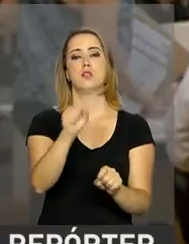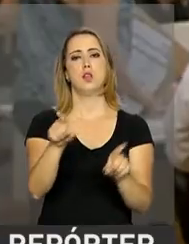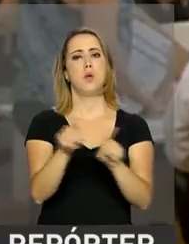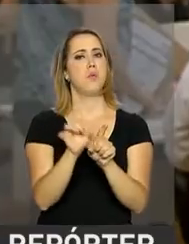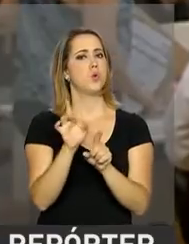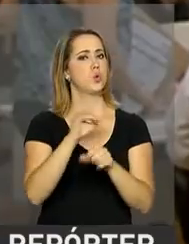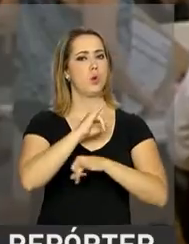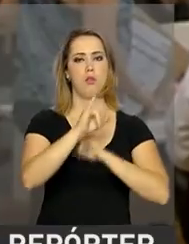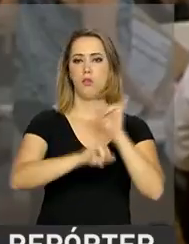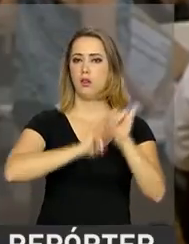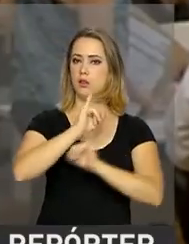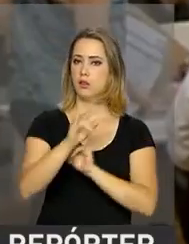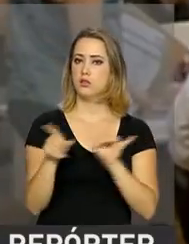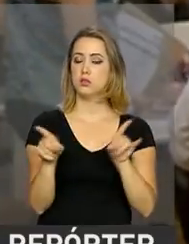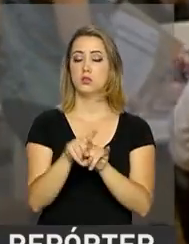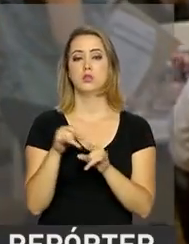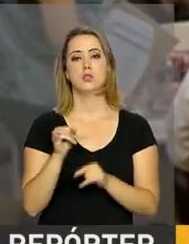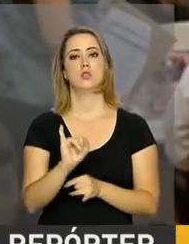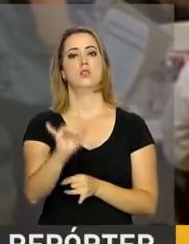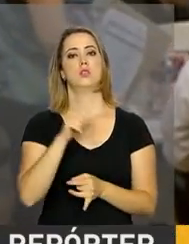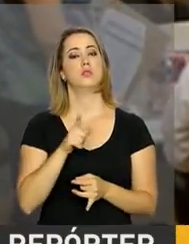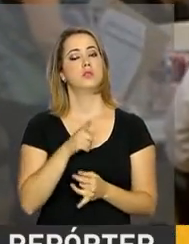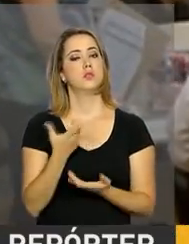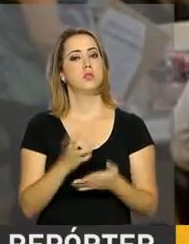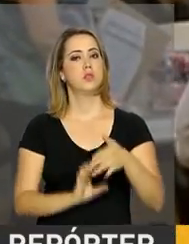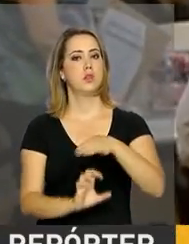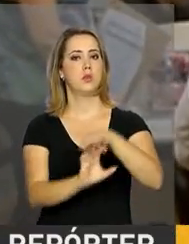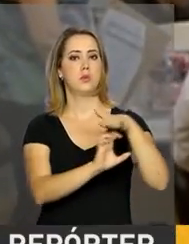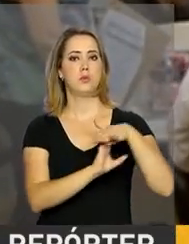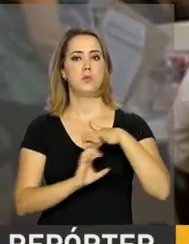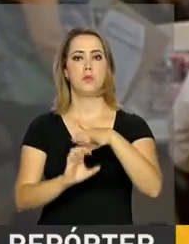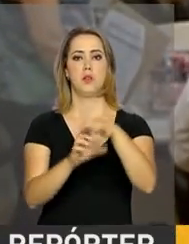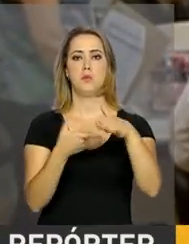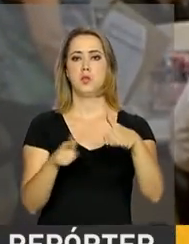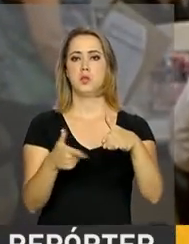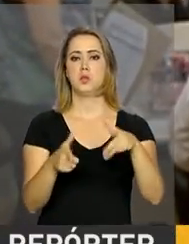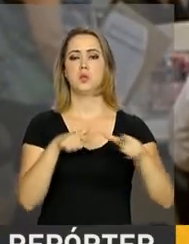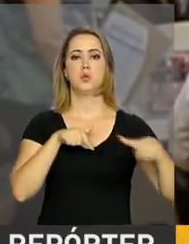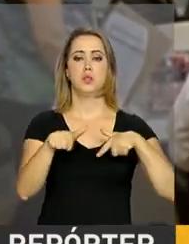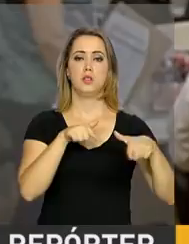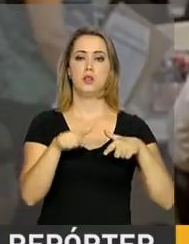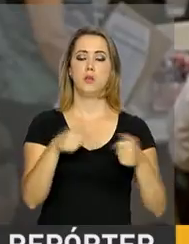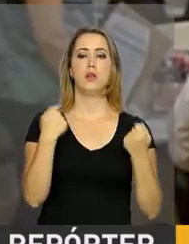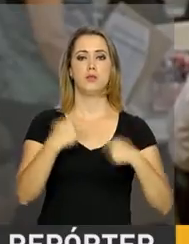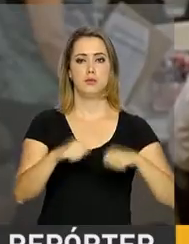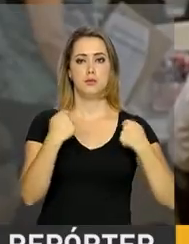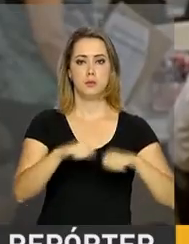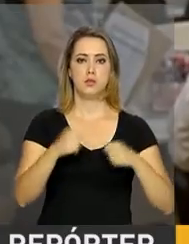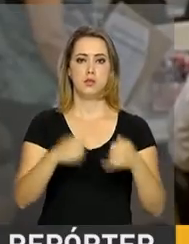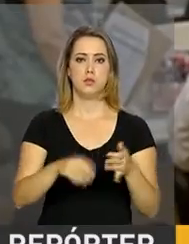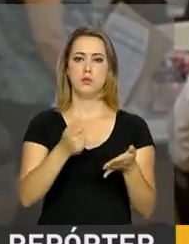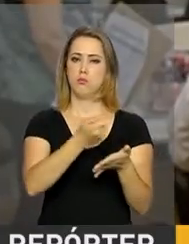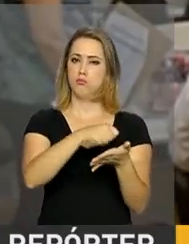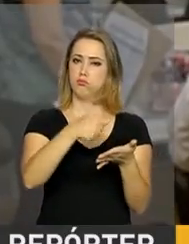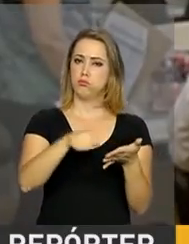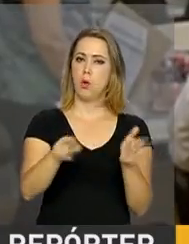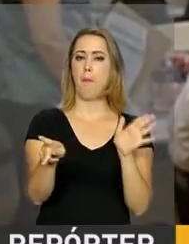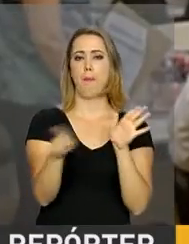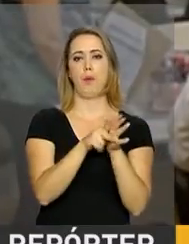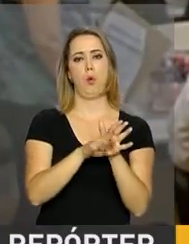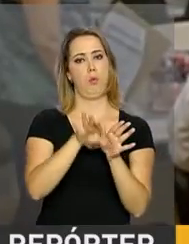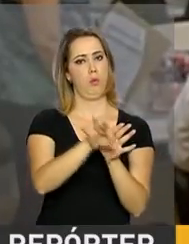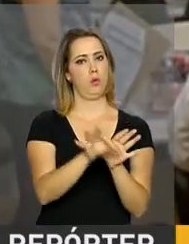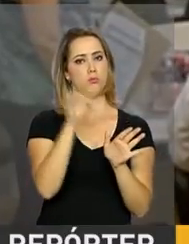via internet em caso de estabelecimentos sem vínculo empregatício no ano-base deverá ser utilizado formulário próprio de